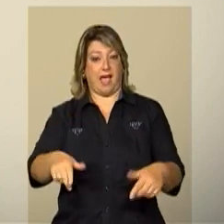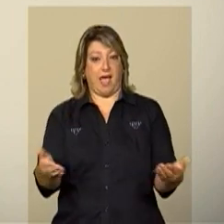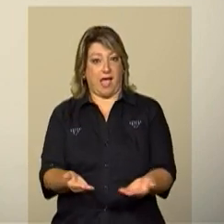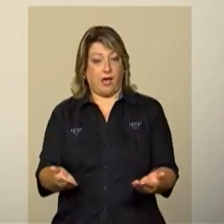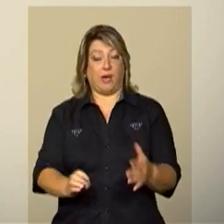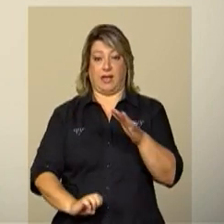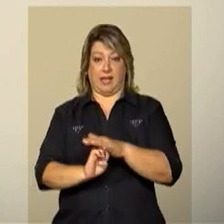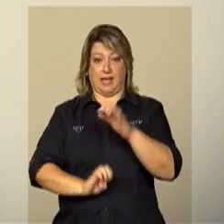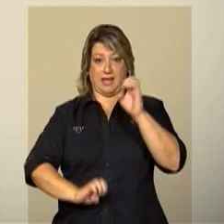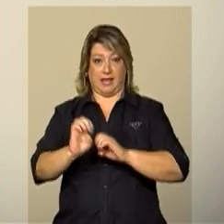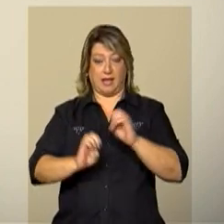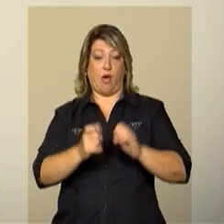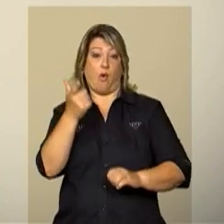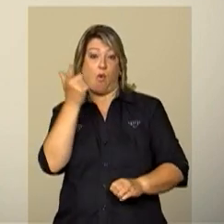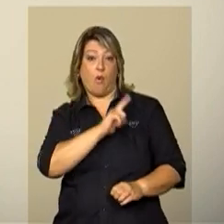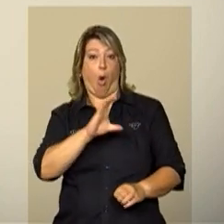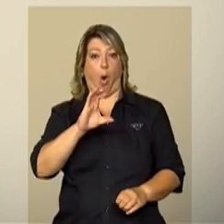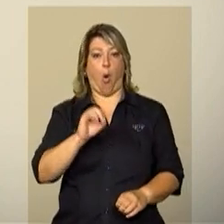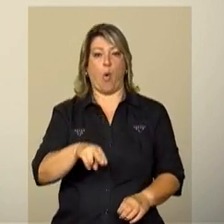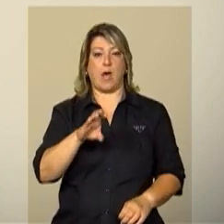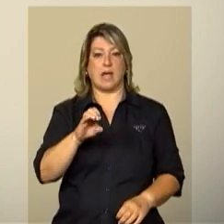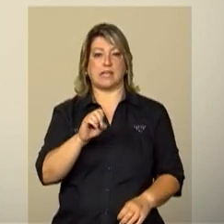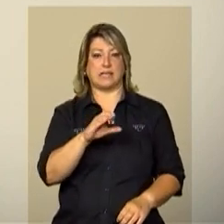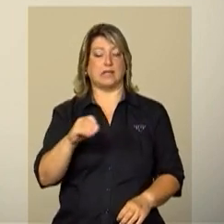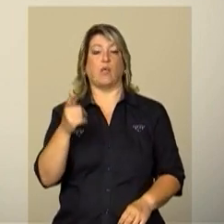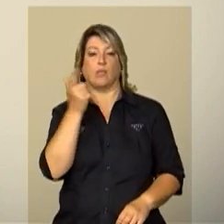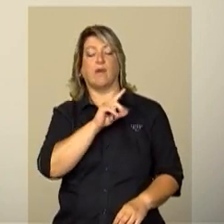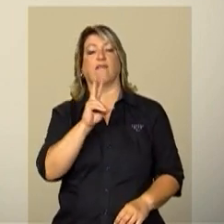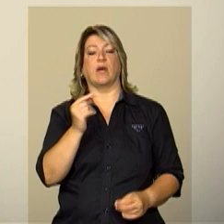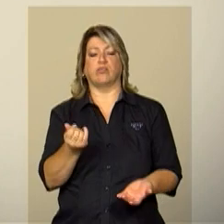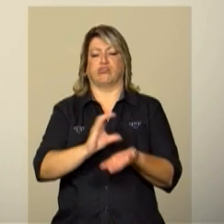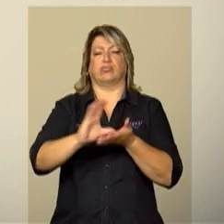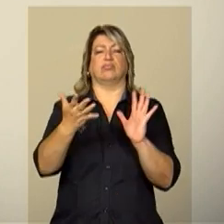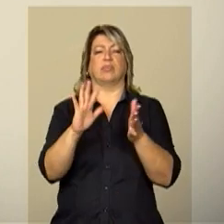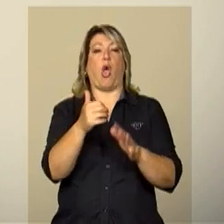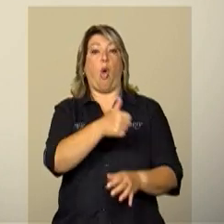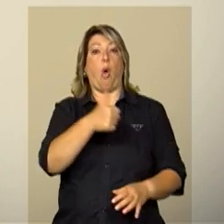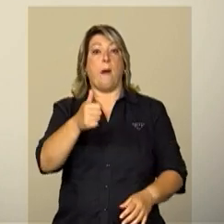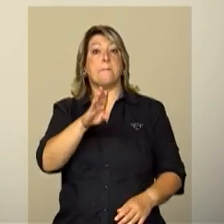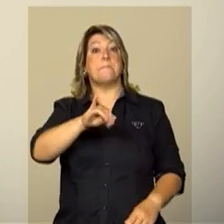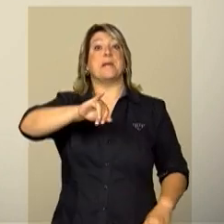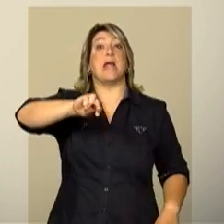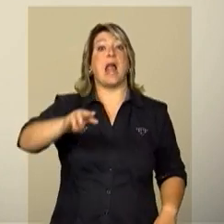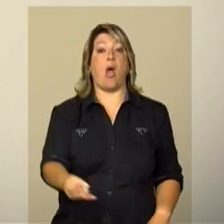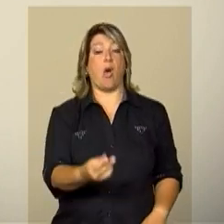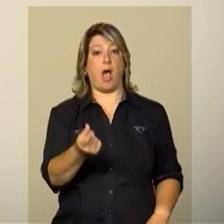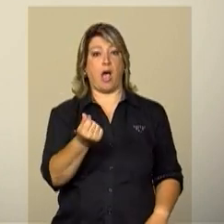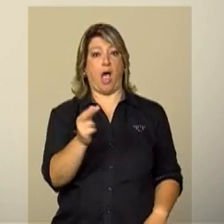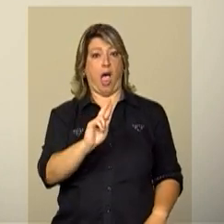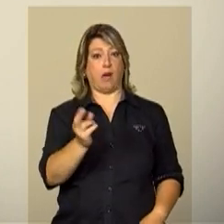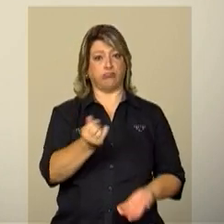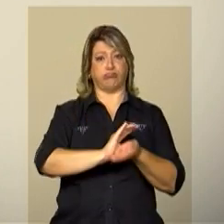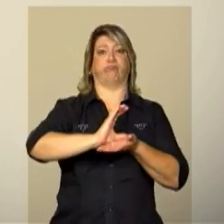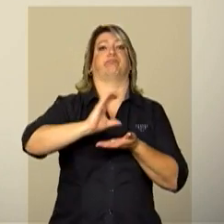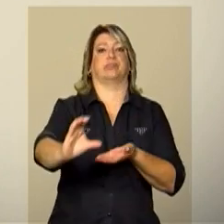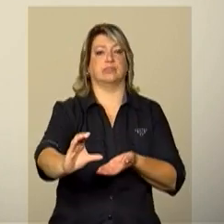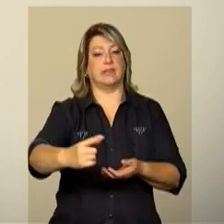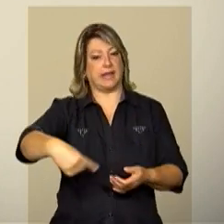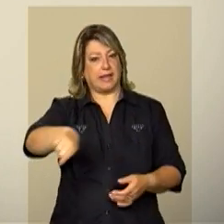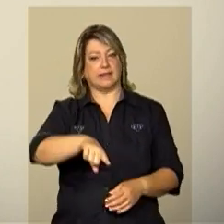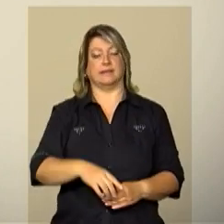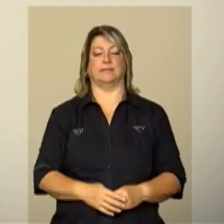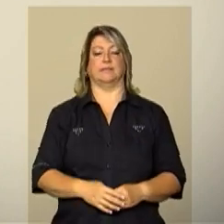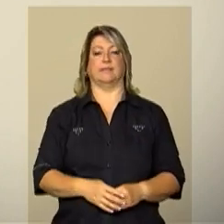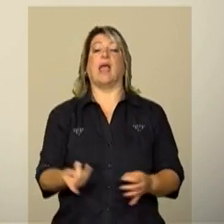as empresas vencedoras deverão investir em torno de 11 11 bilhões de reais neles então